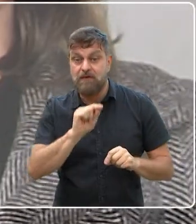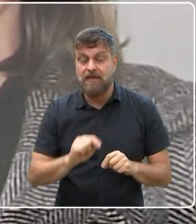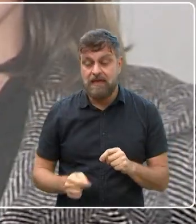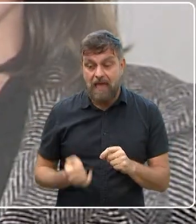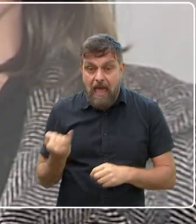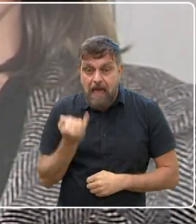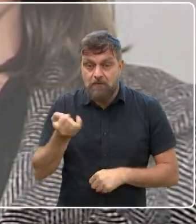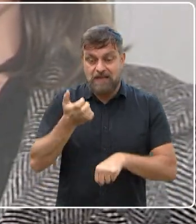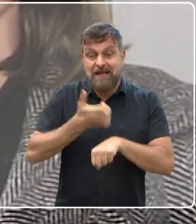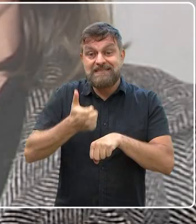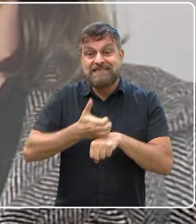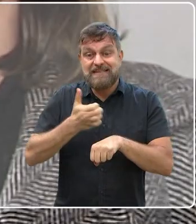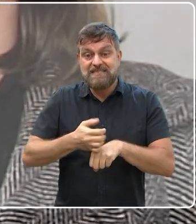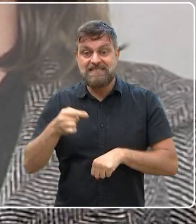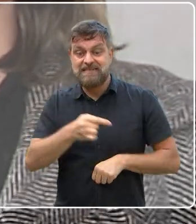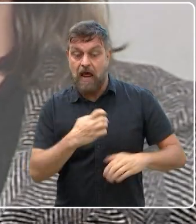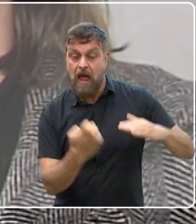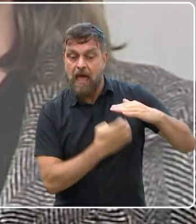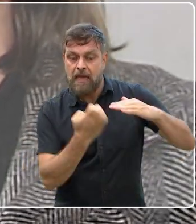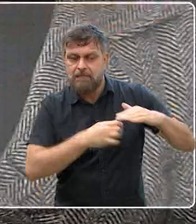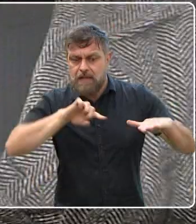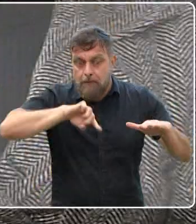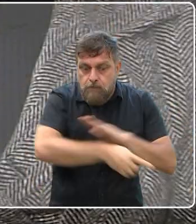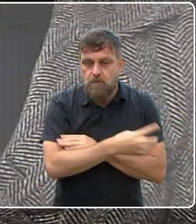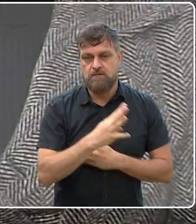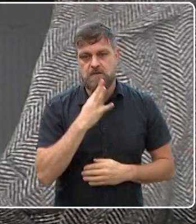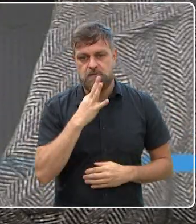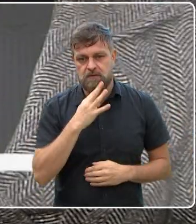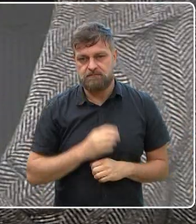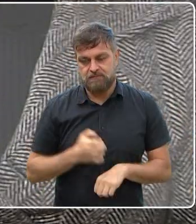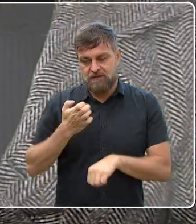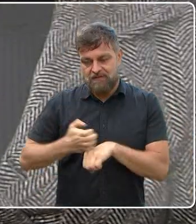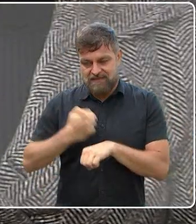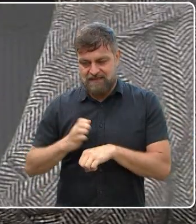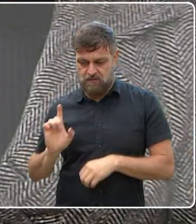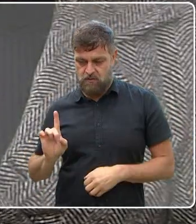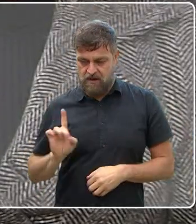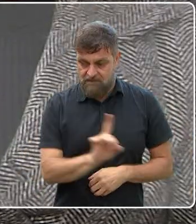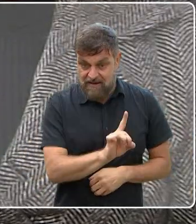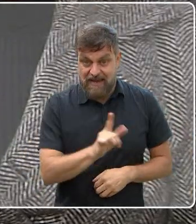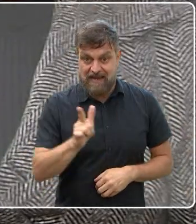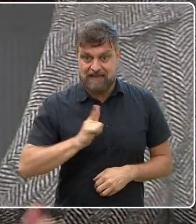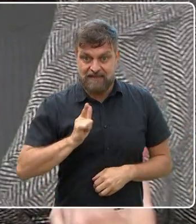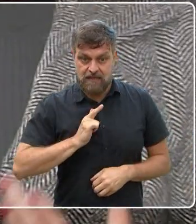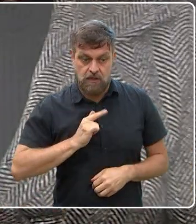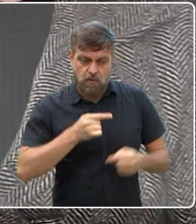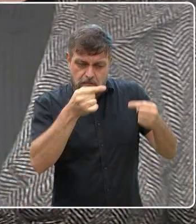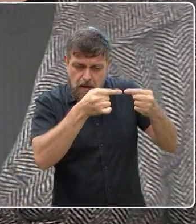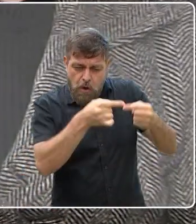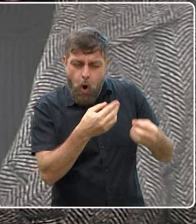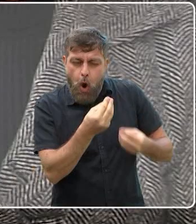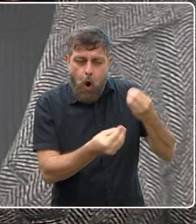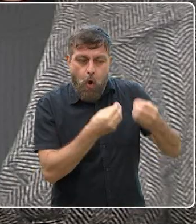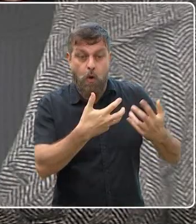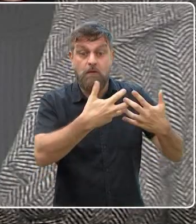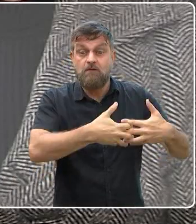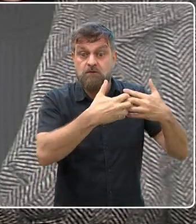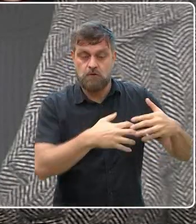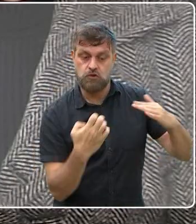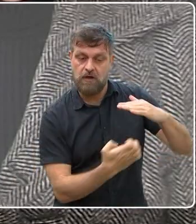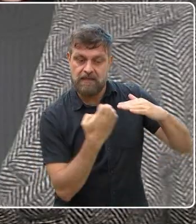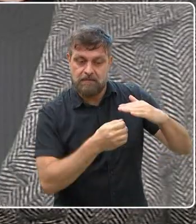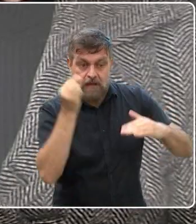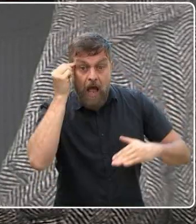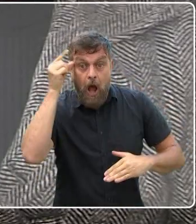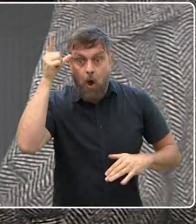importância do estagiário conhecer a política da empresa. O estagiário entra, acho que ele precisa estar muito inteirado da cultura da companhia,